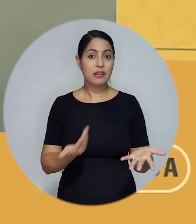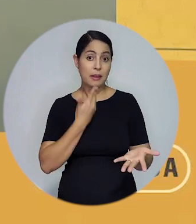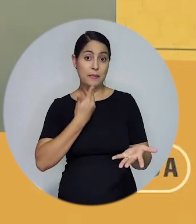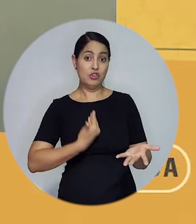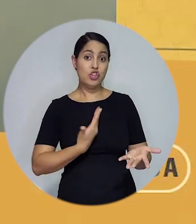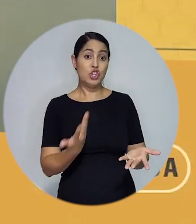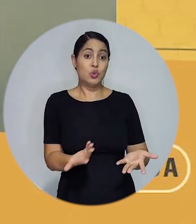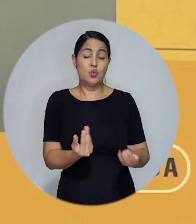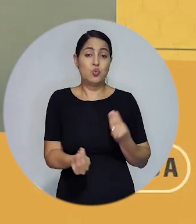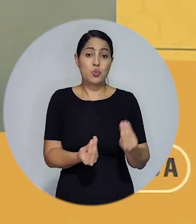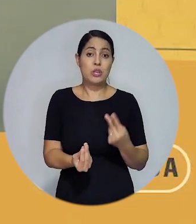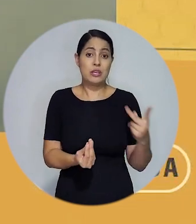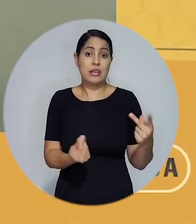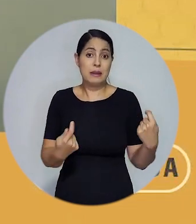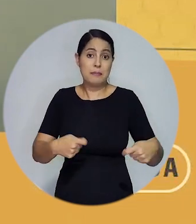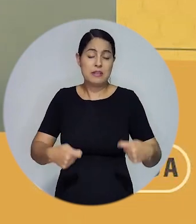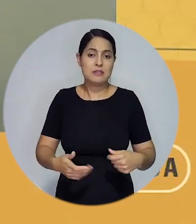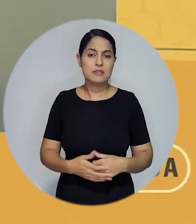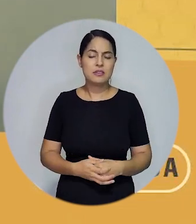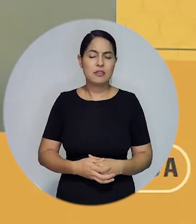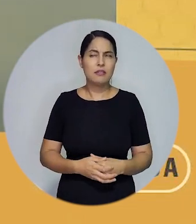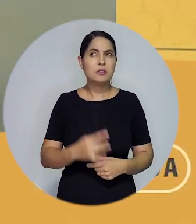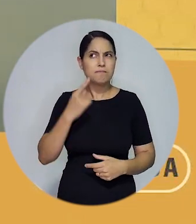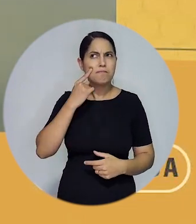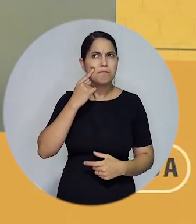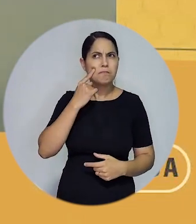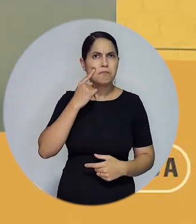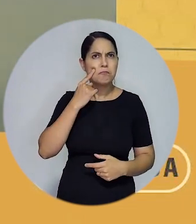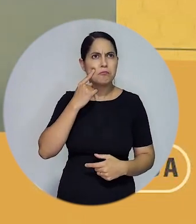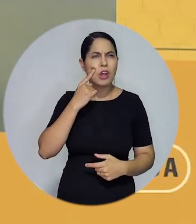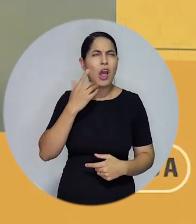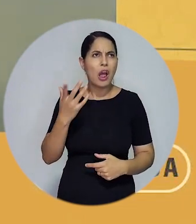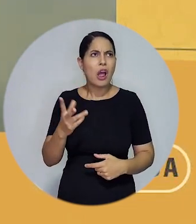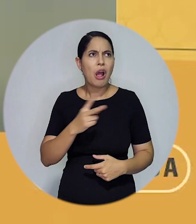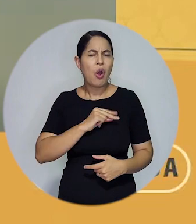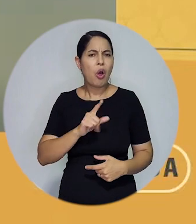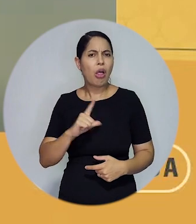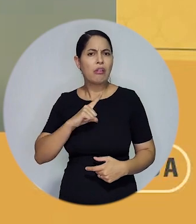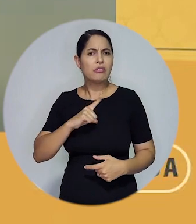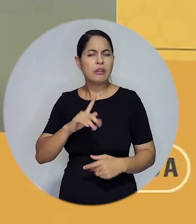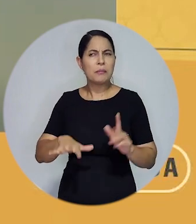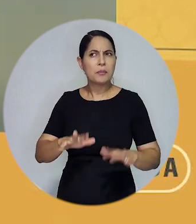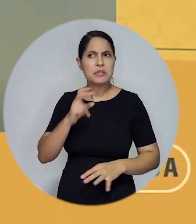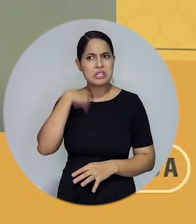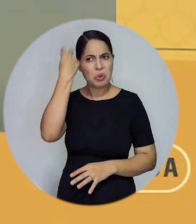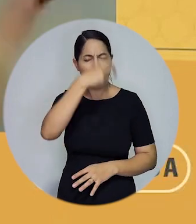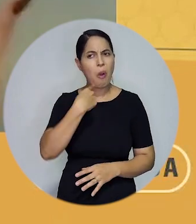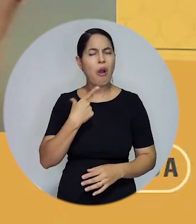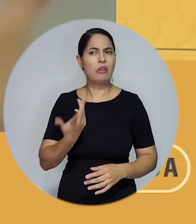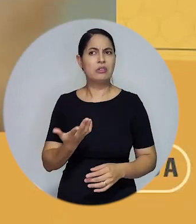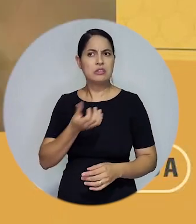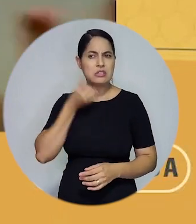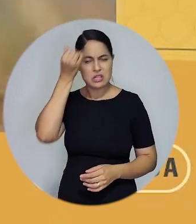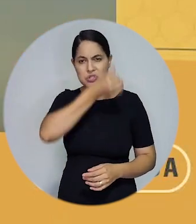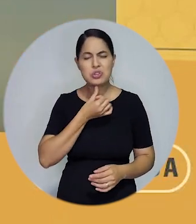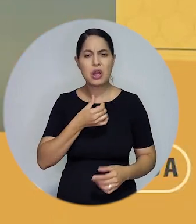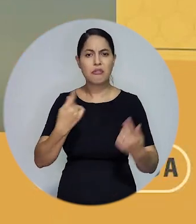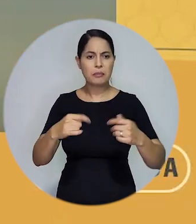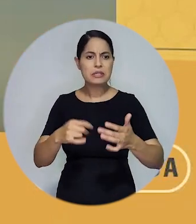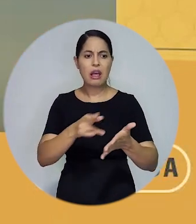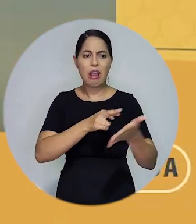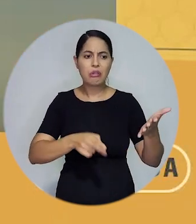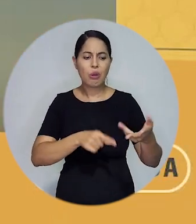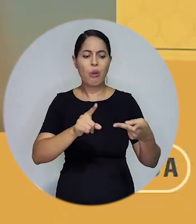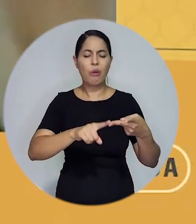trabalho que ele tá me demandando, né? O que ele precisa de mim? E aí você vai falar, puxa, eu preciso, sei lá, 5 horas,